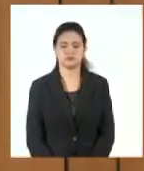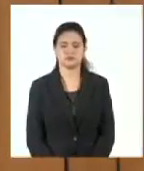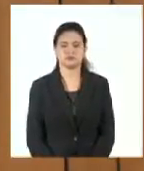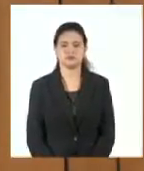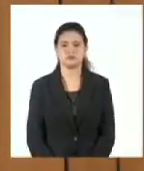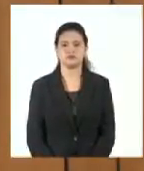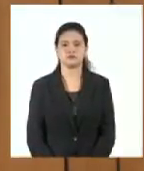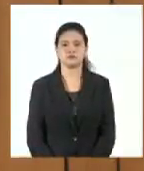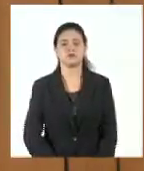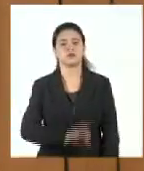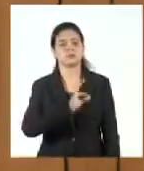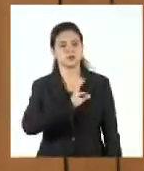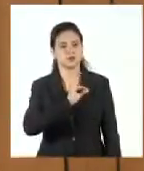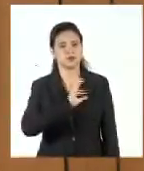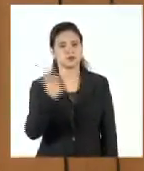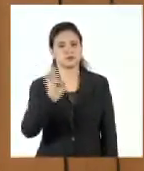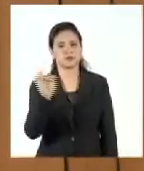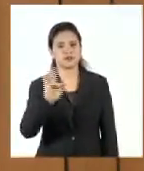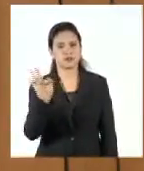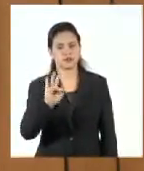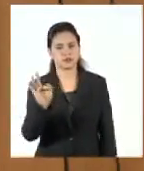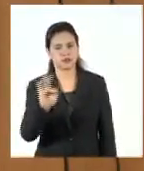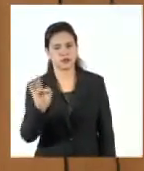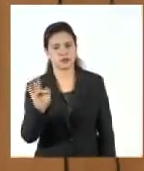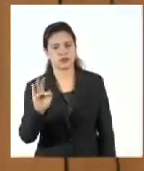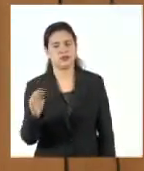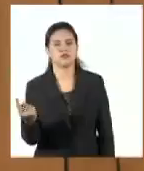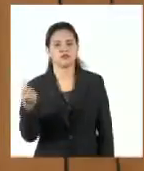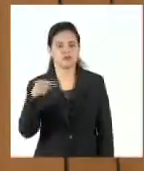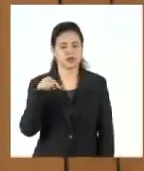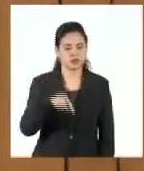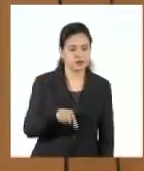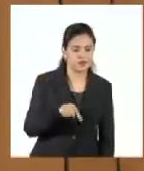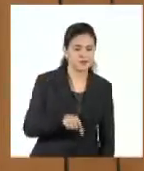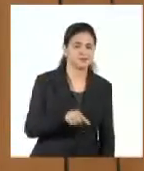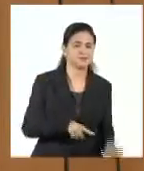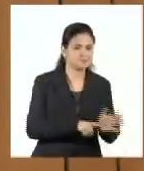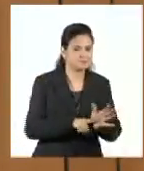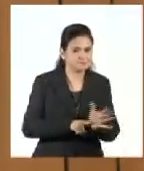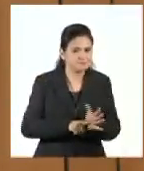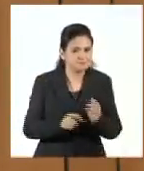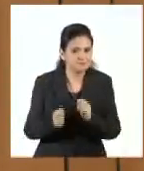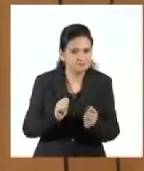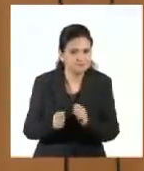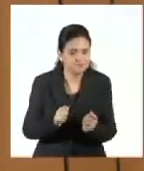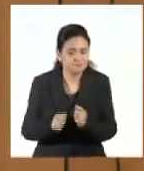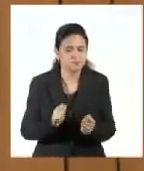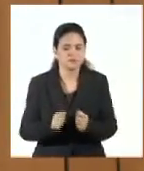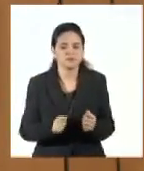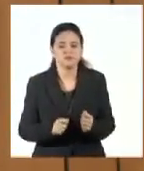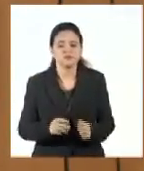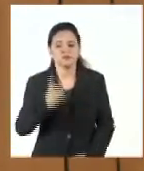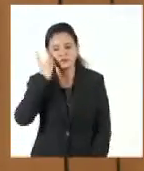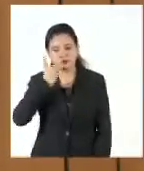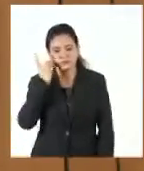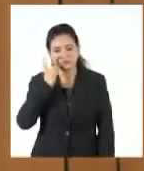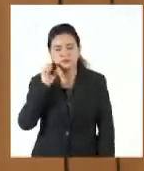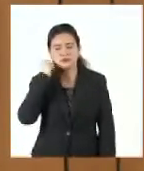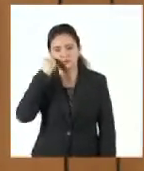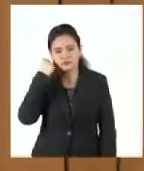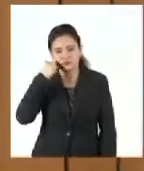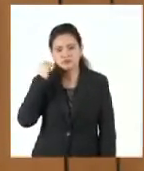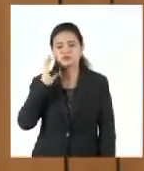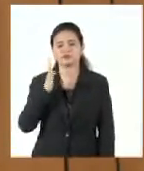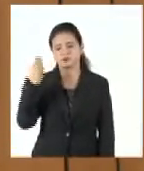governo, desviados de sua função, deputados e senadores da oposição já estão informados